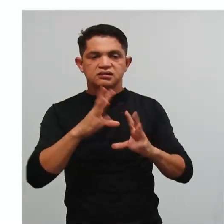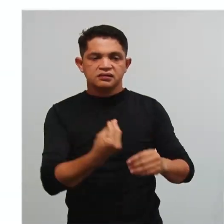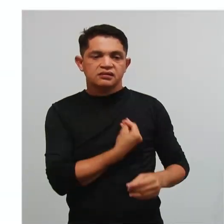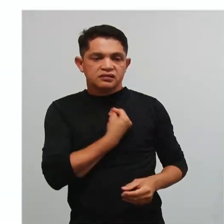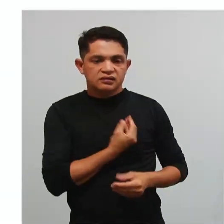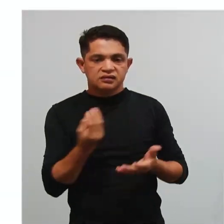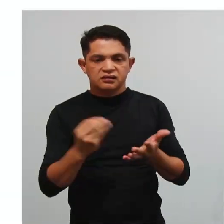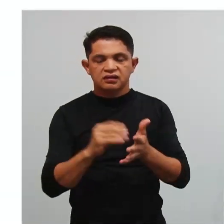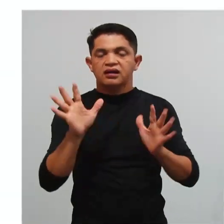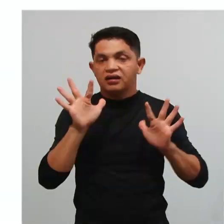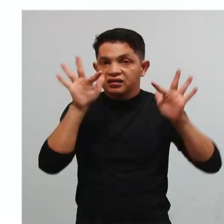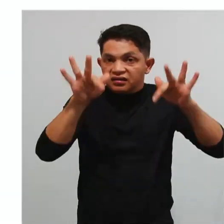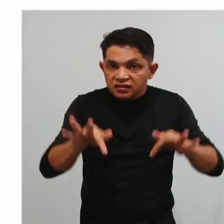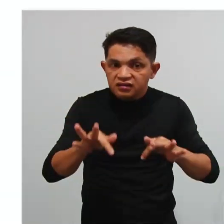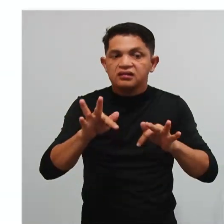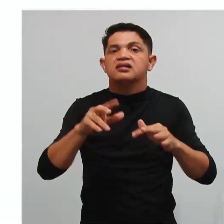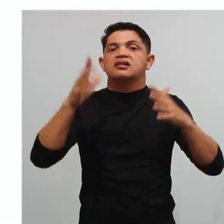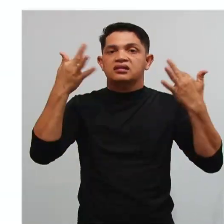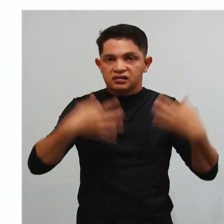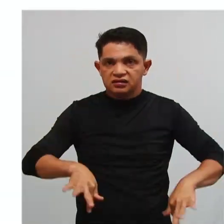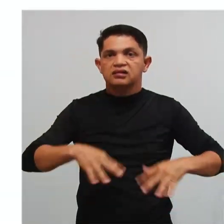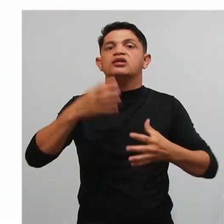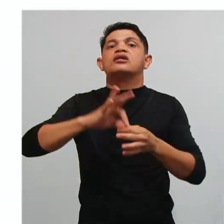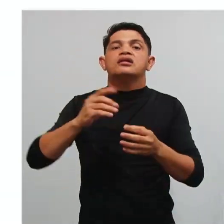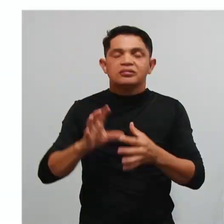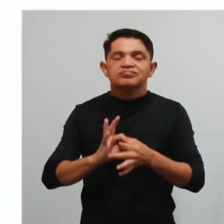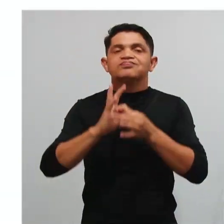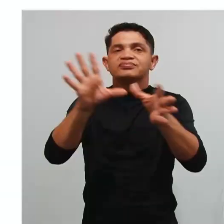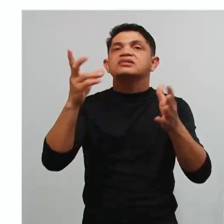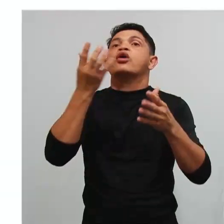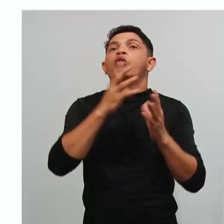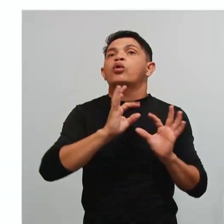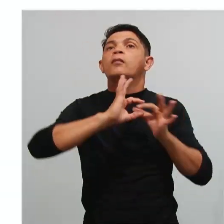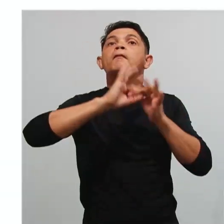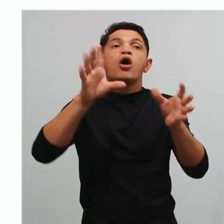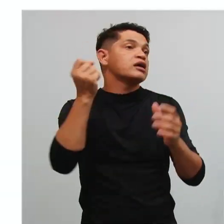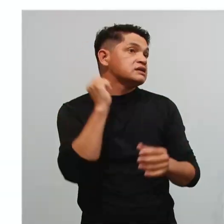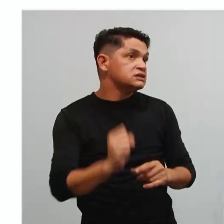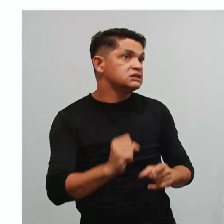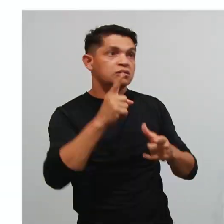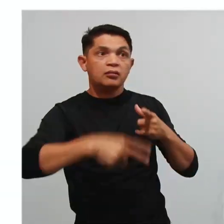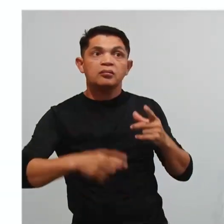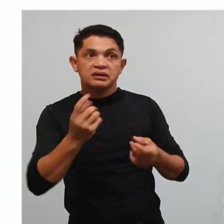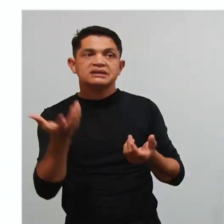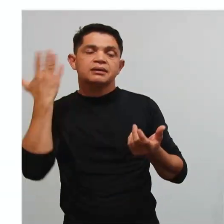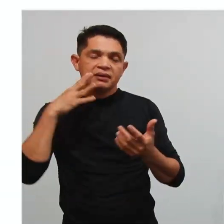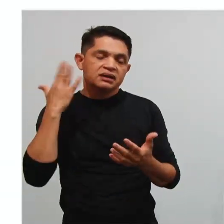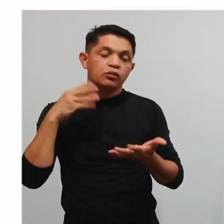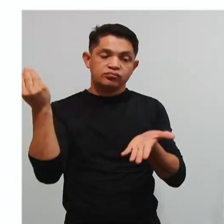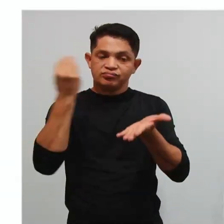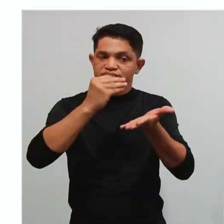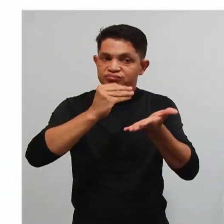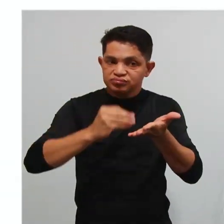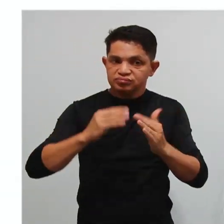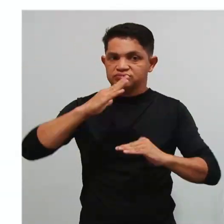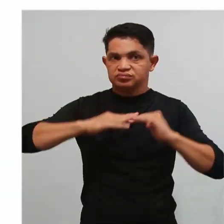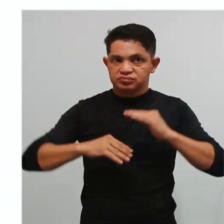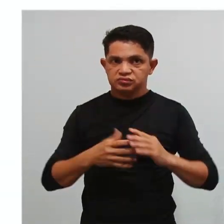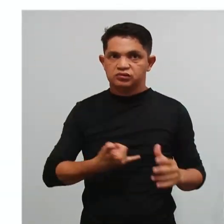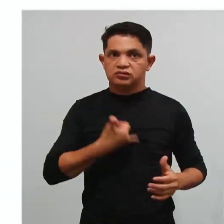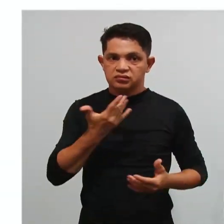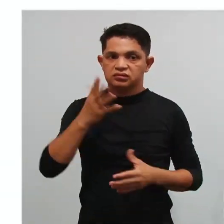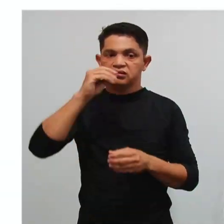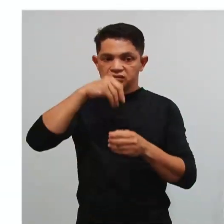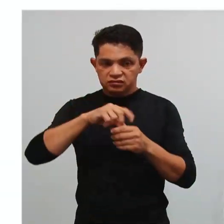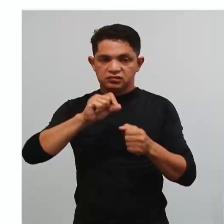para afirmar que a informação declarada é verídica. Logo em seguida, nós temos o local, seguido de data,